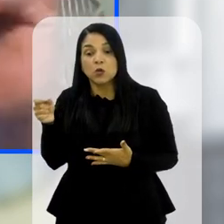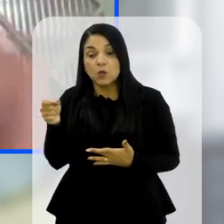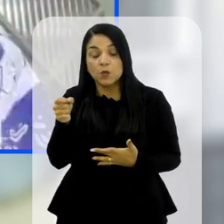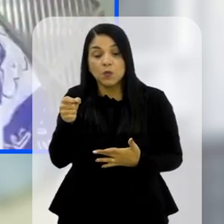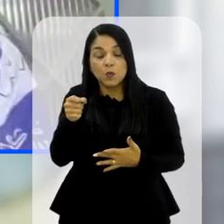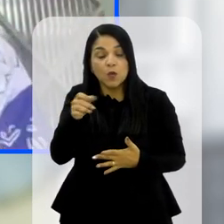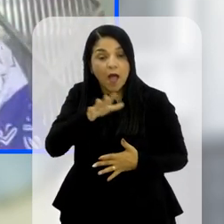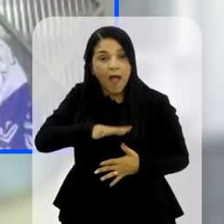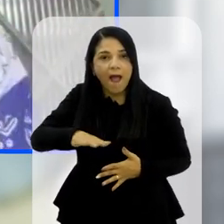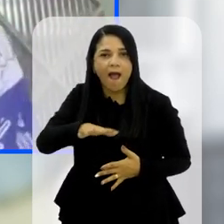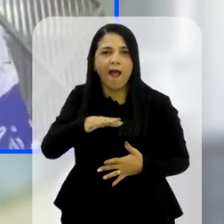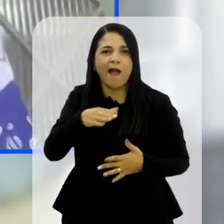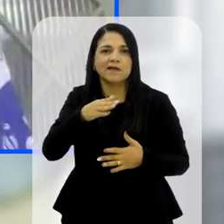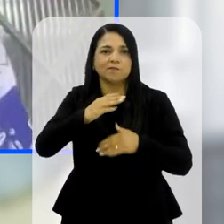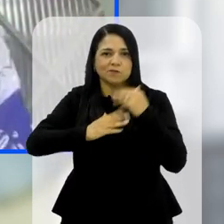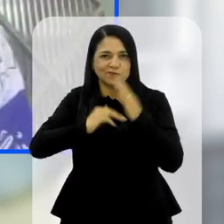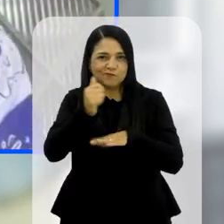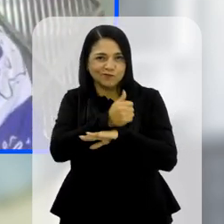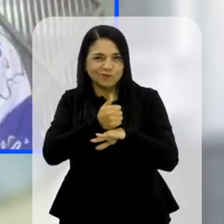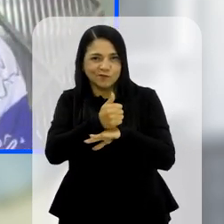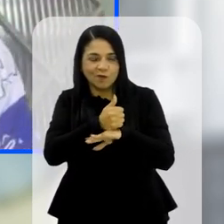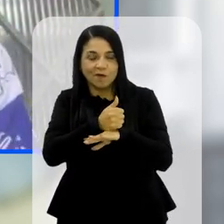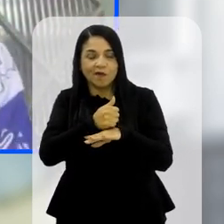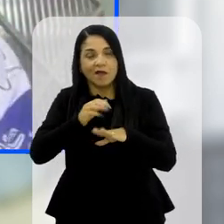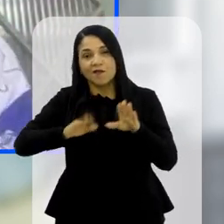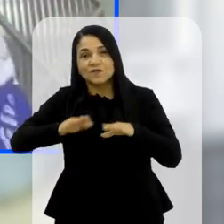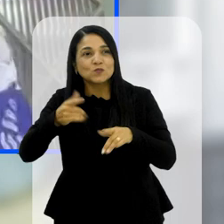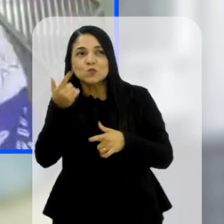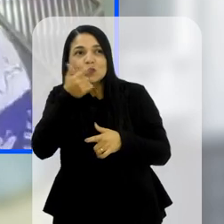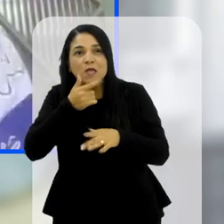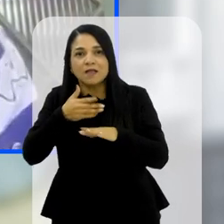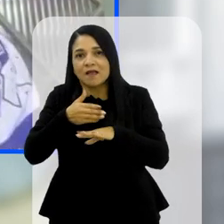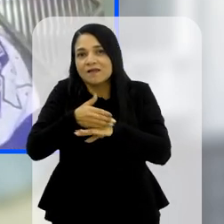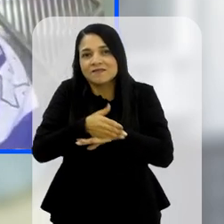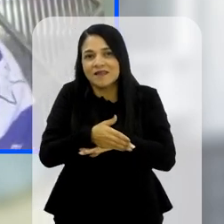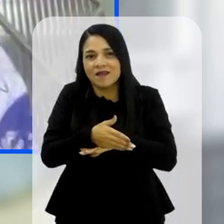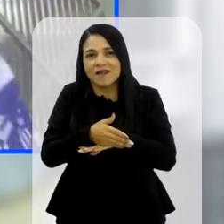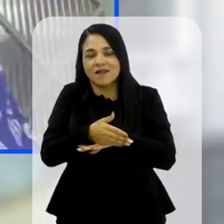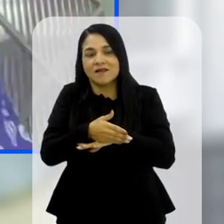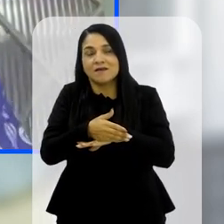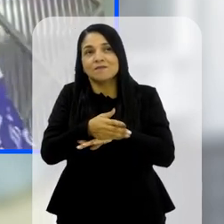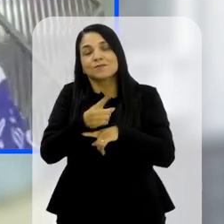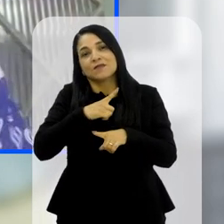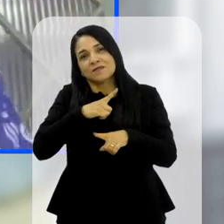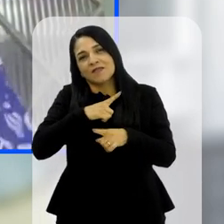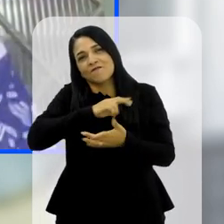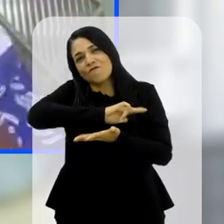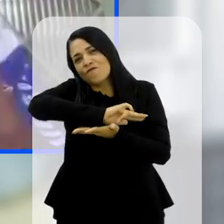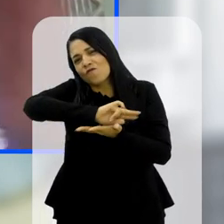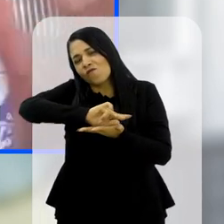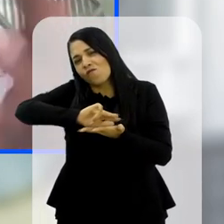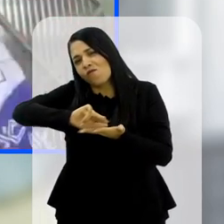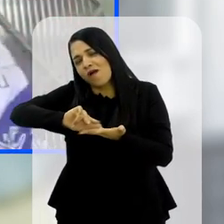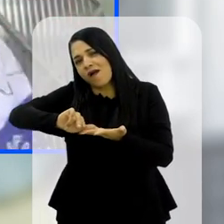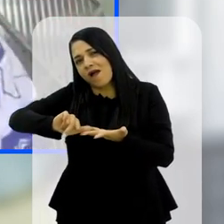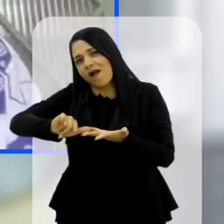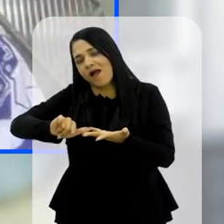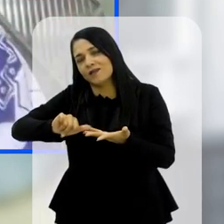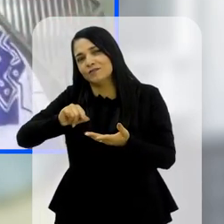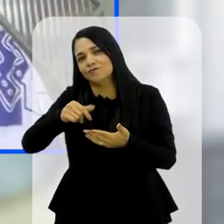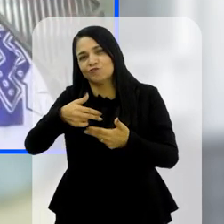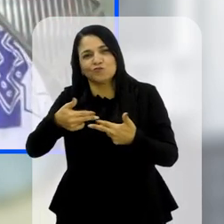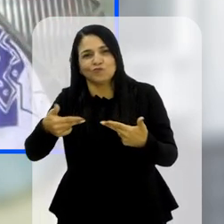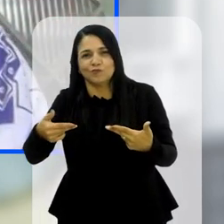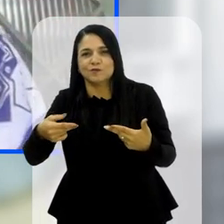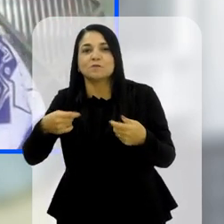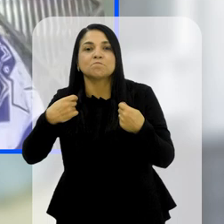do mercado, de onde está, e que muitas vezes essas pessoas nem ingressaram na porta de todo esse universo, esse castelo de